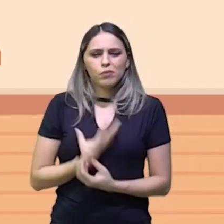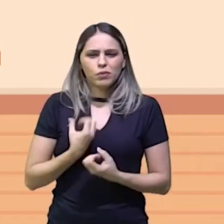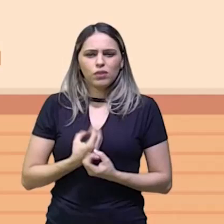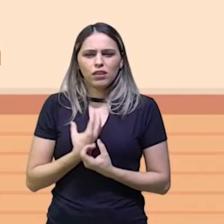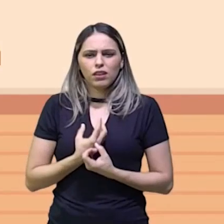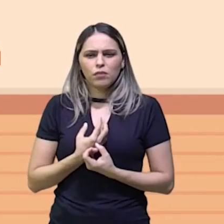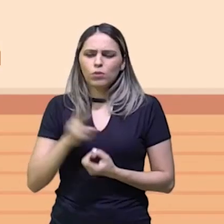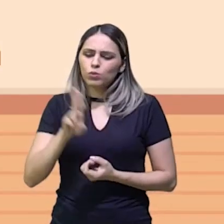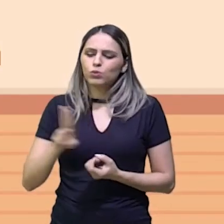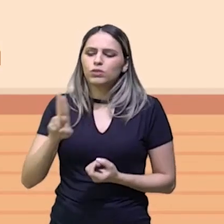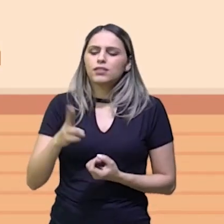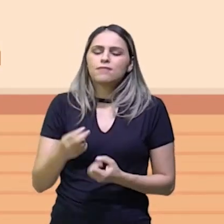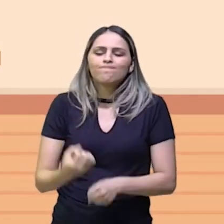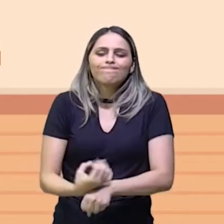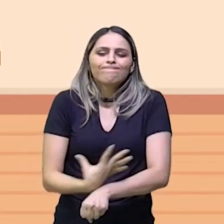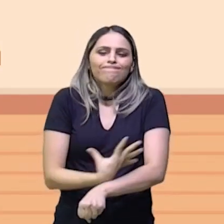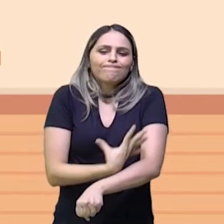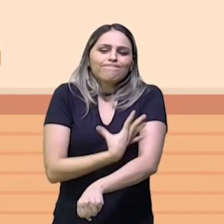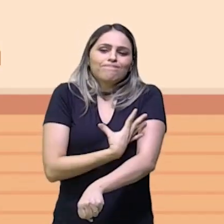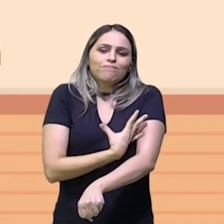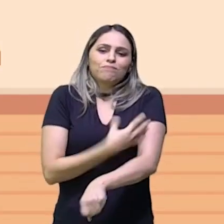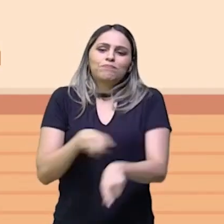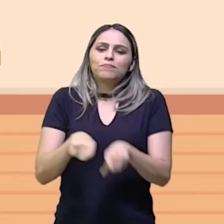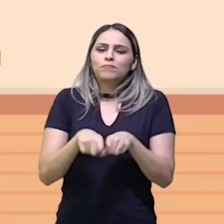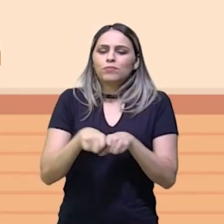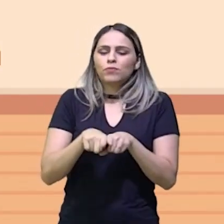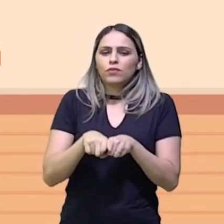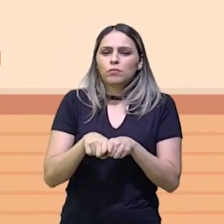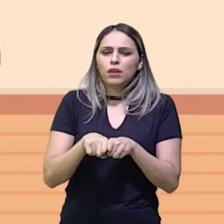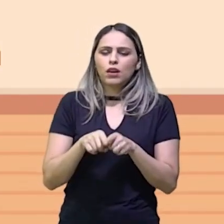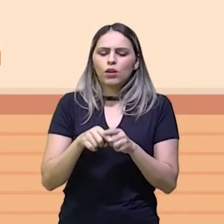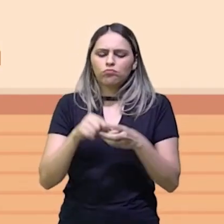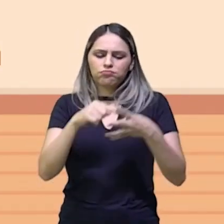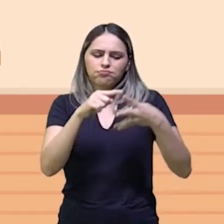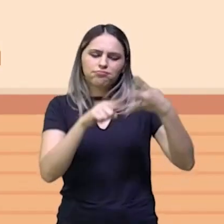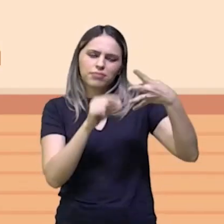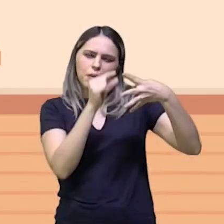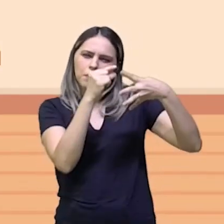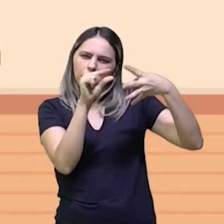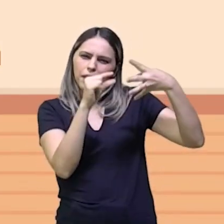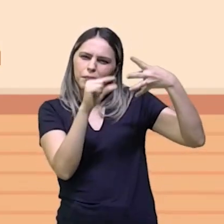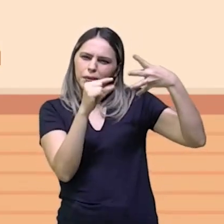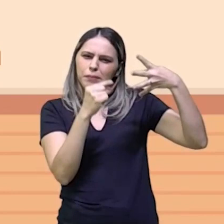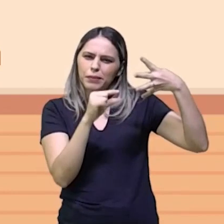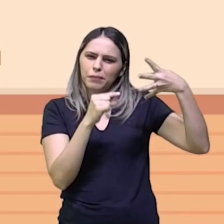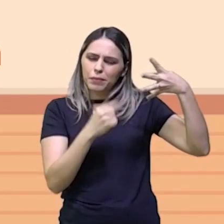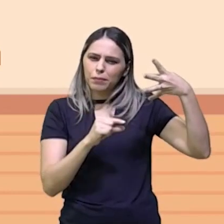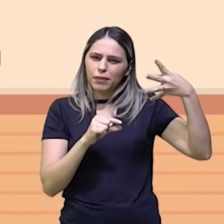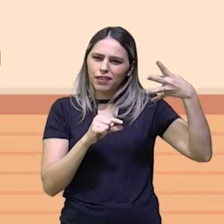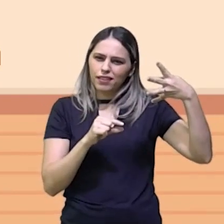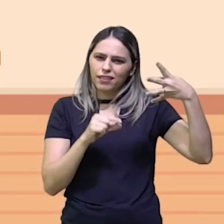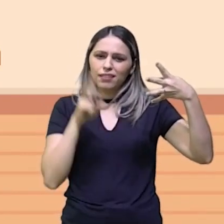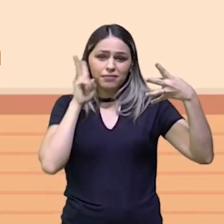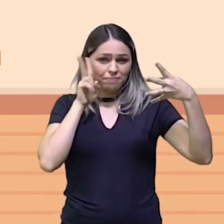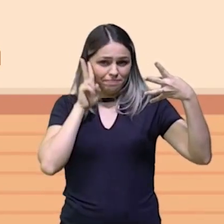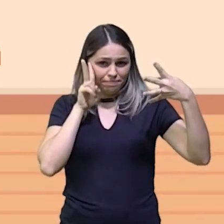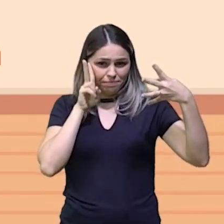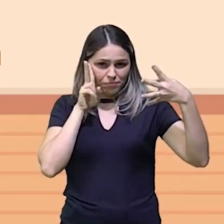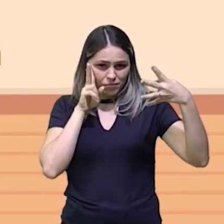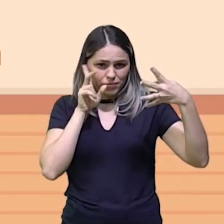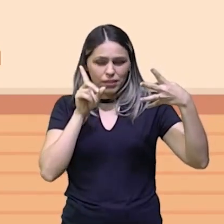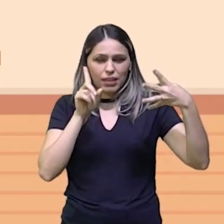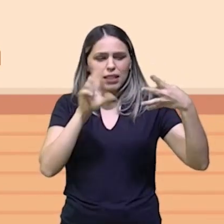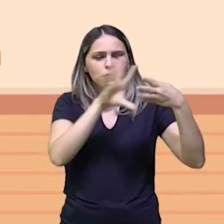nos emocionar e ele é também estruturado em versos, que são as linhas de cada poema, e